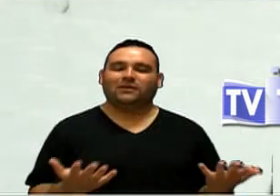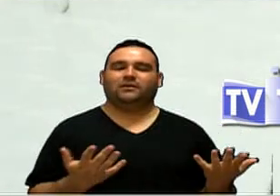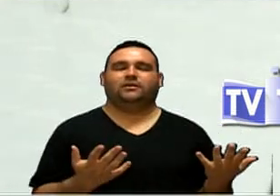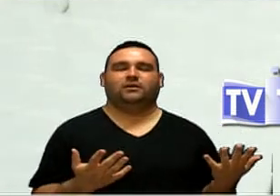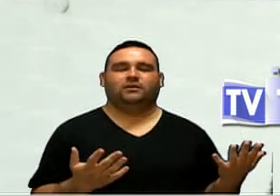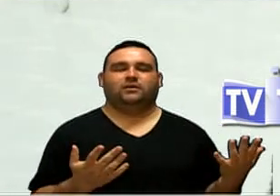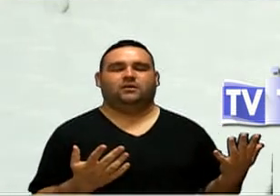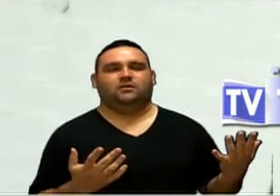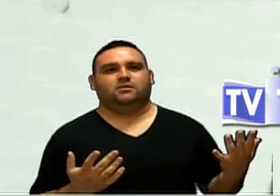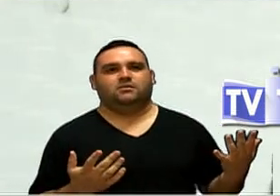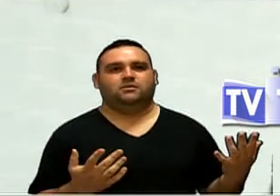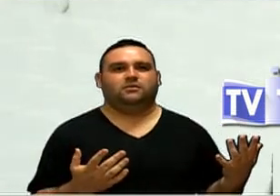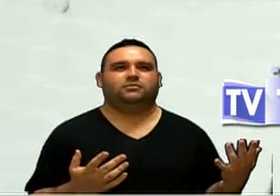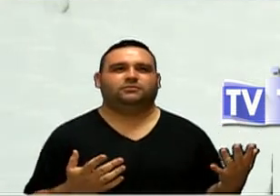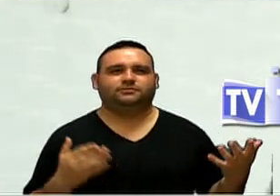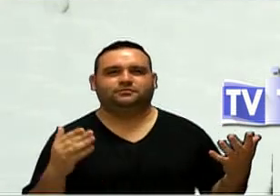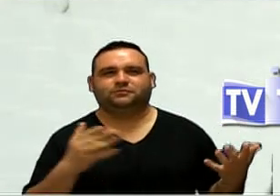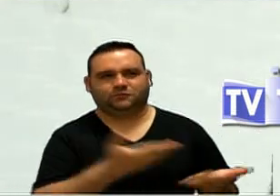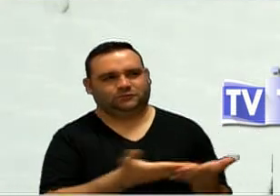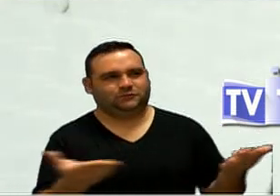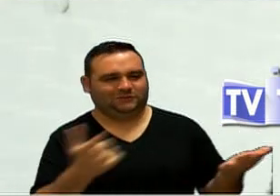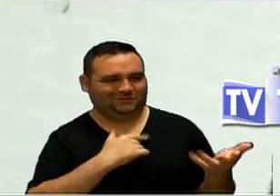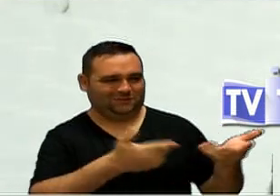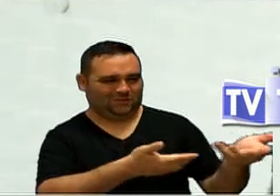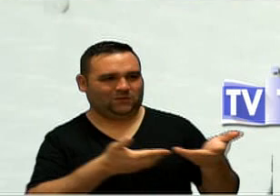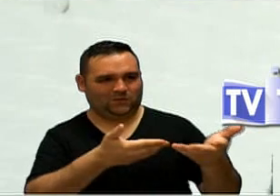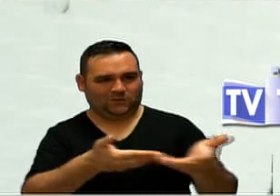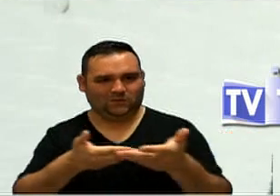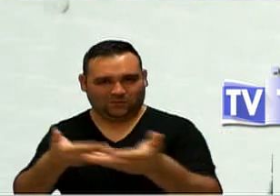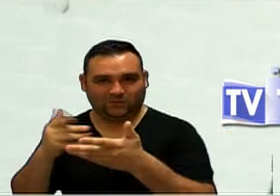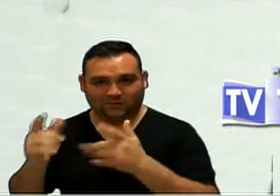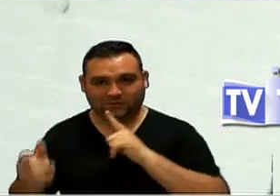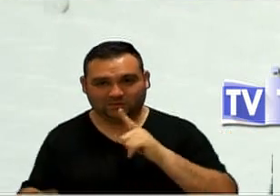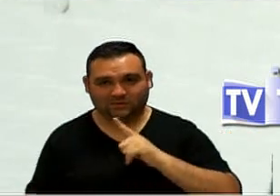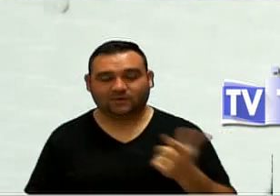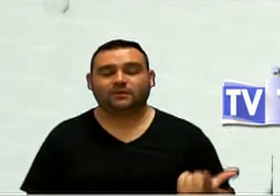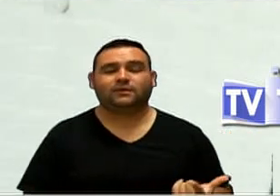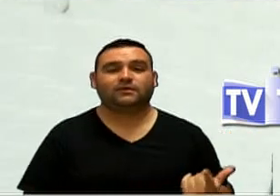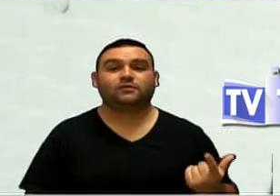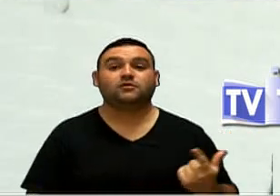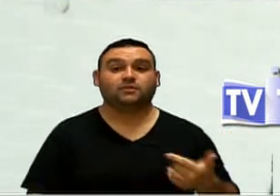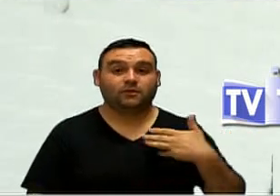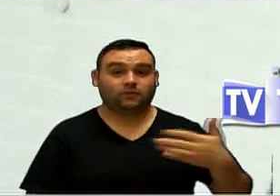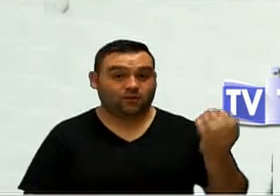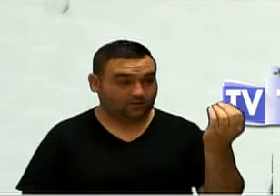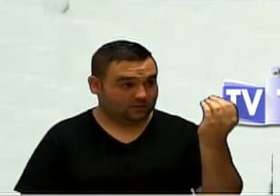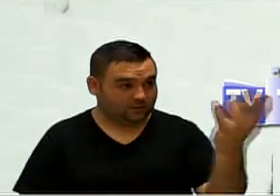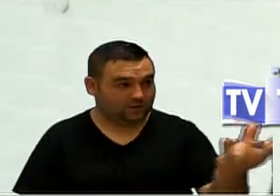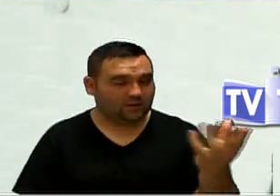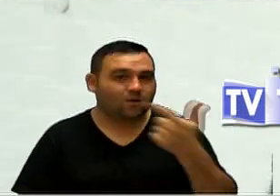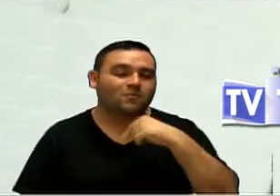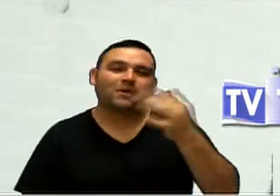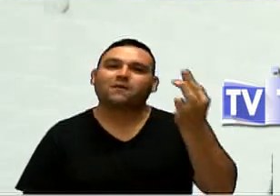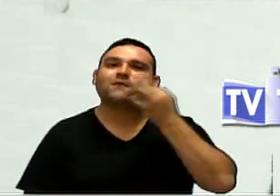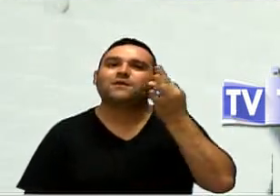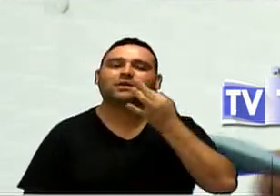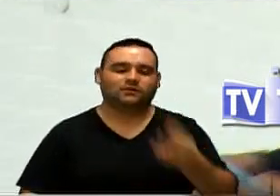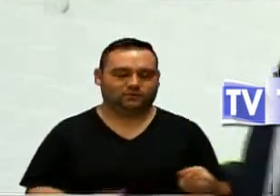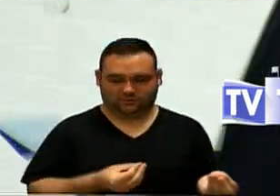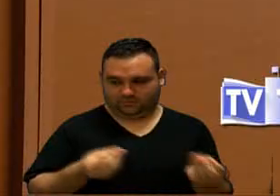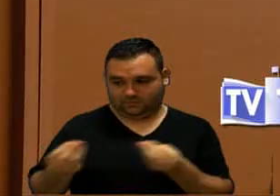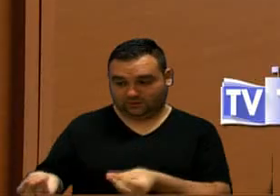que está chegando até vocês o convite. Eu vou entregar em mãos para o Fernando.